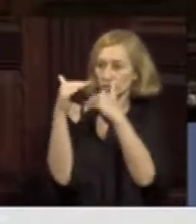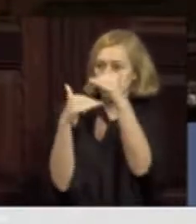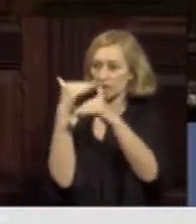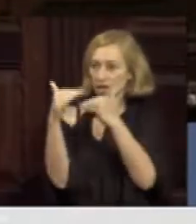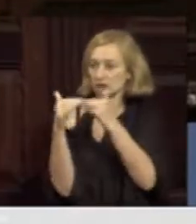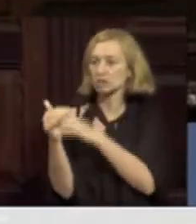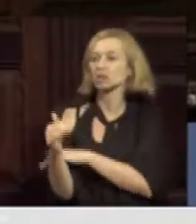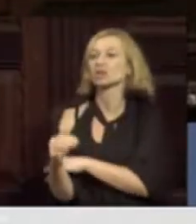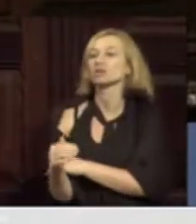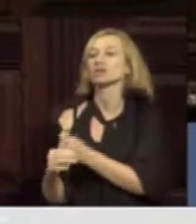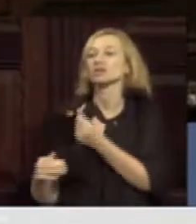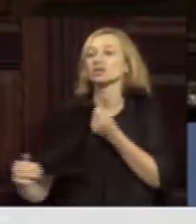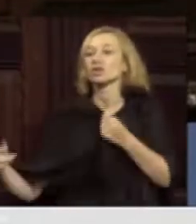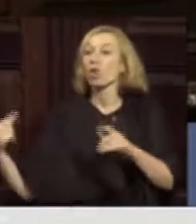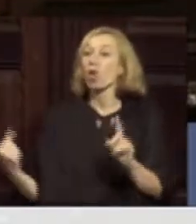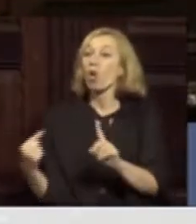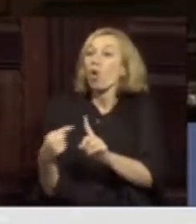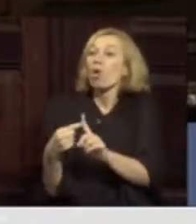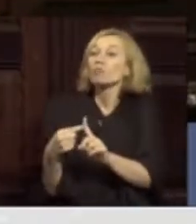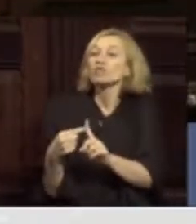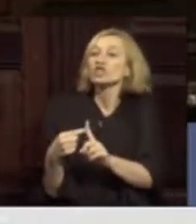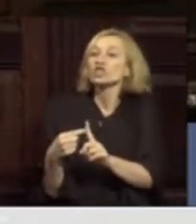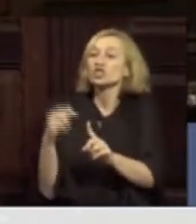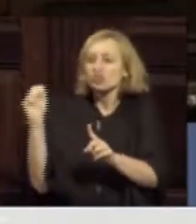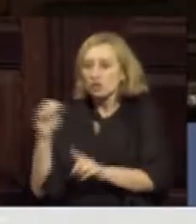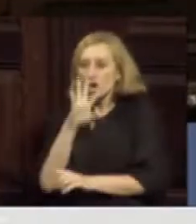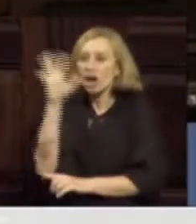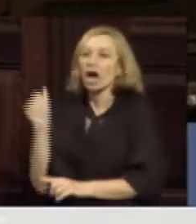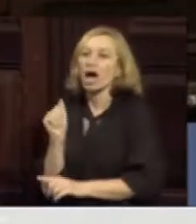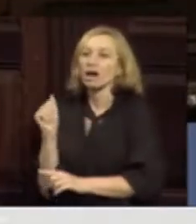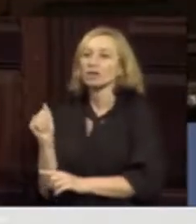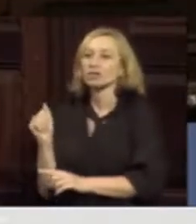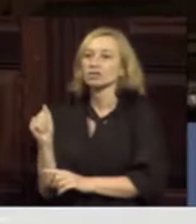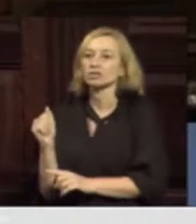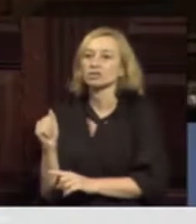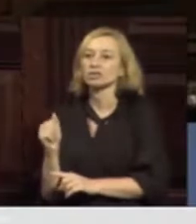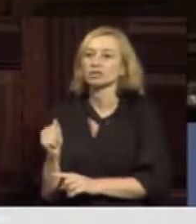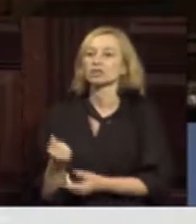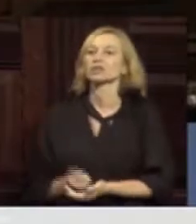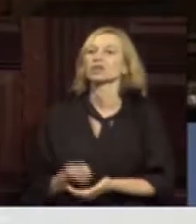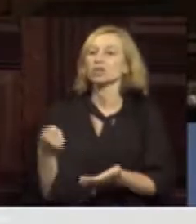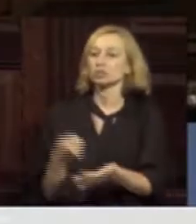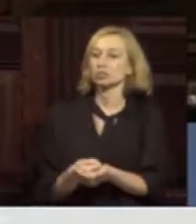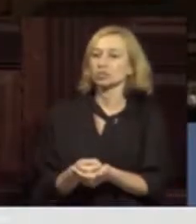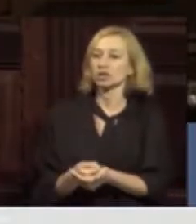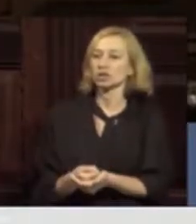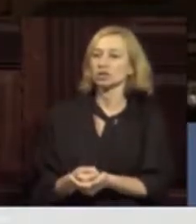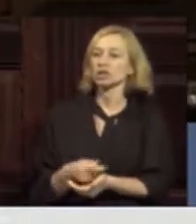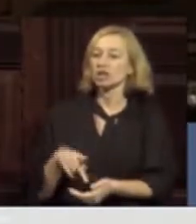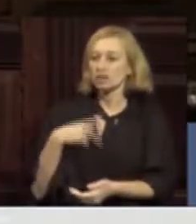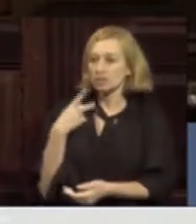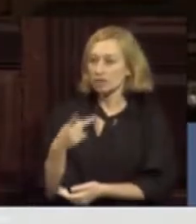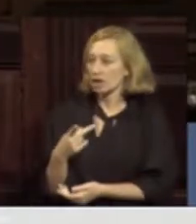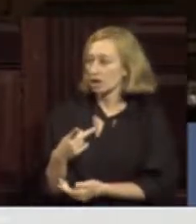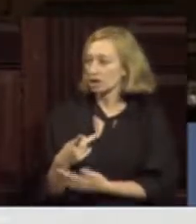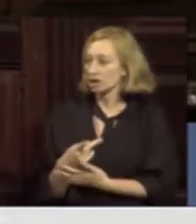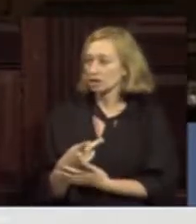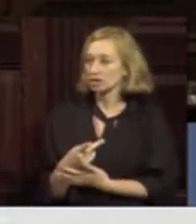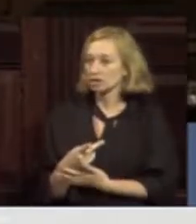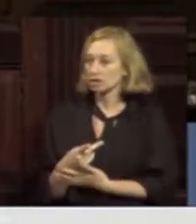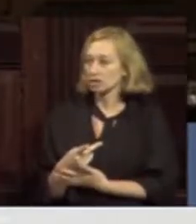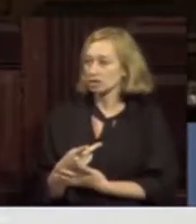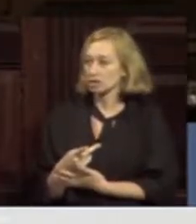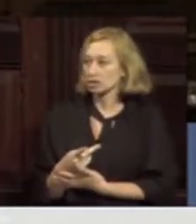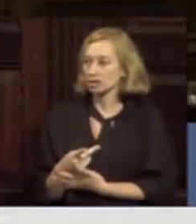metas claras, com objetivos que têm que ter prazos para serem consumados. E encerro a minha fala, voltando à